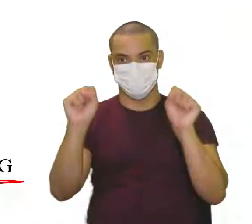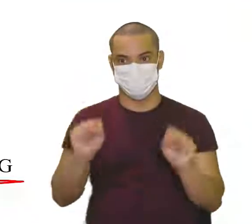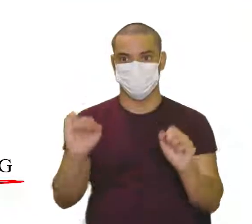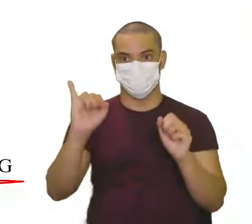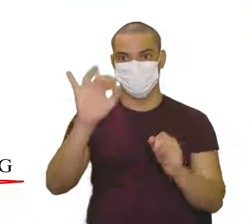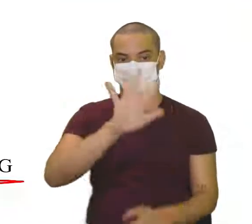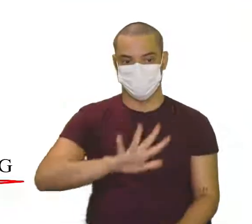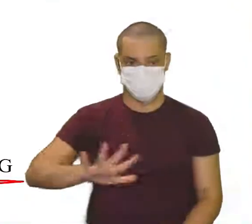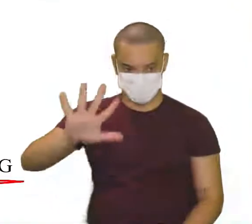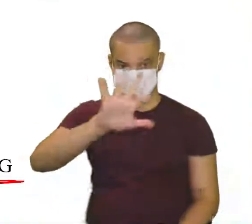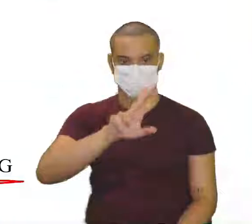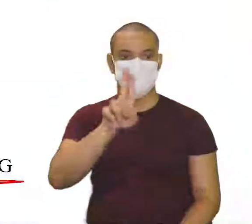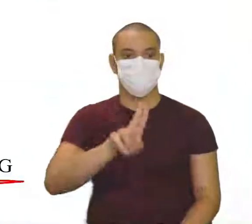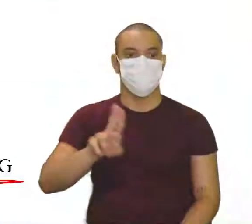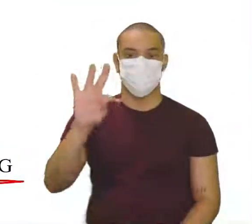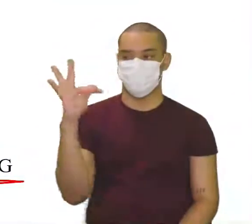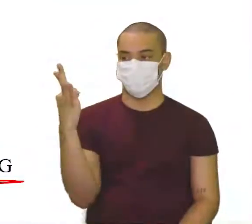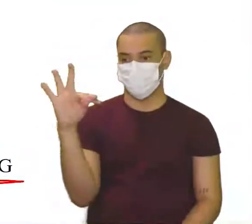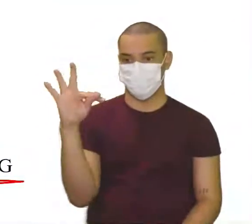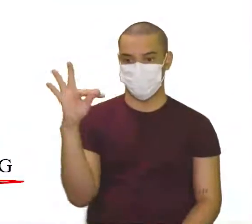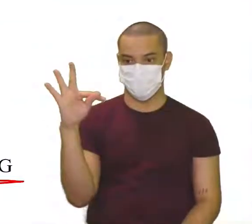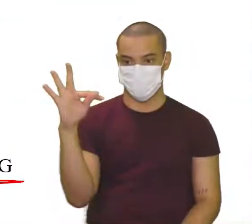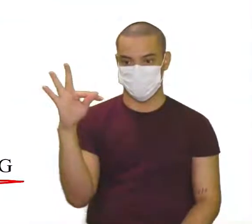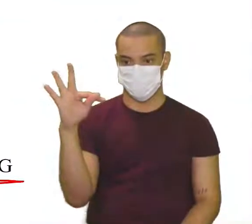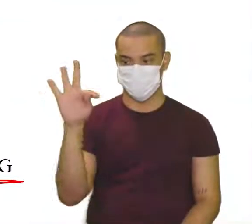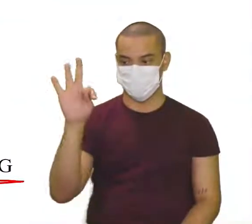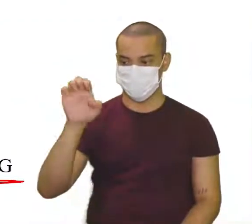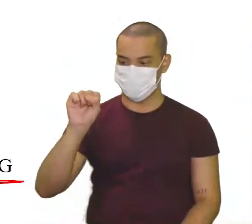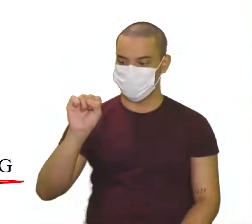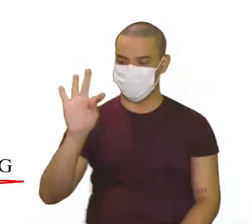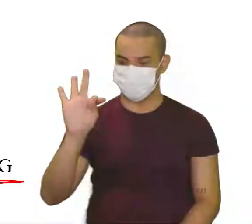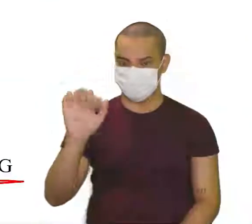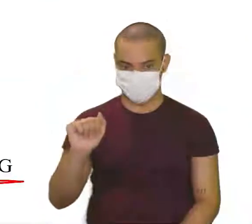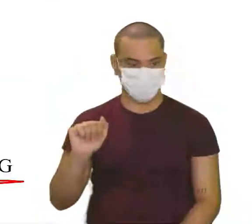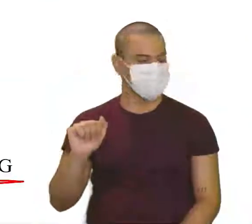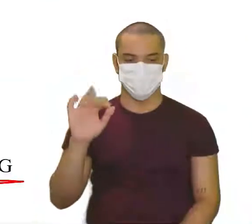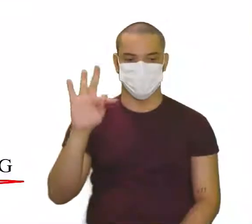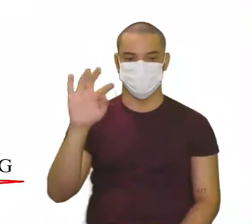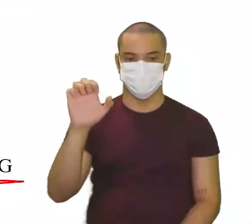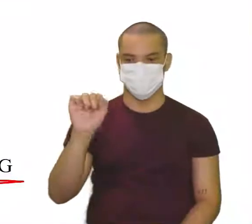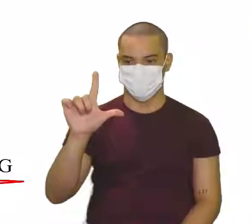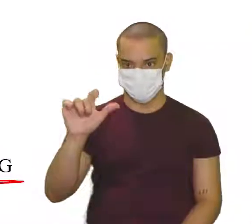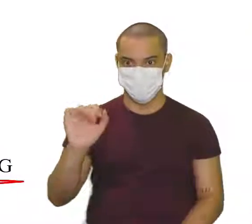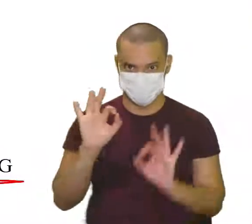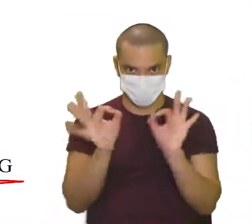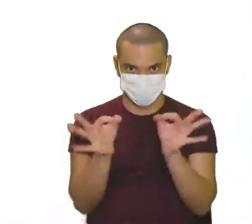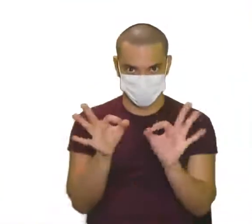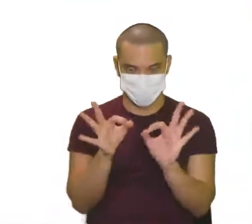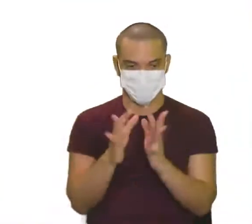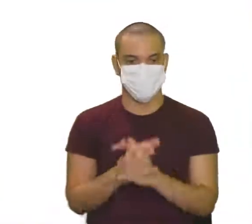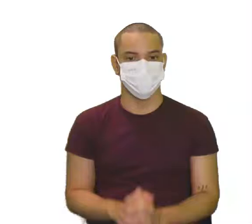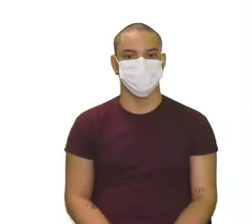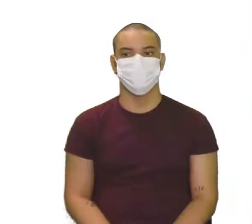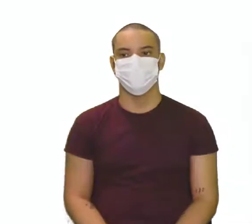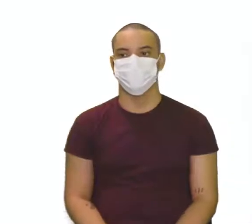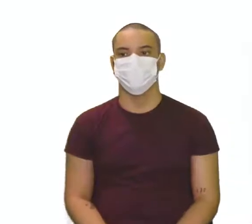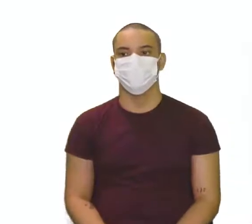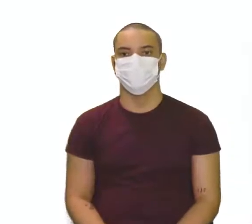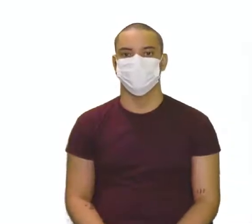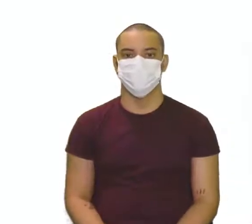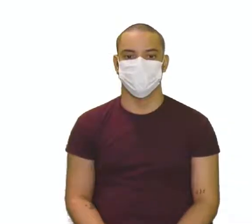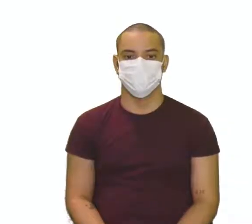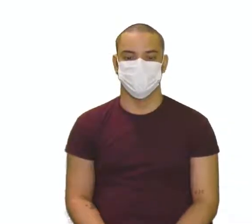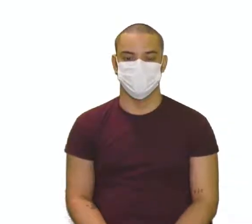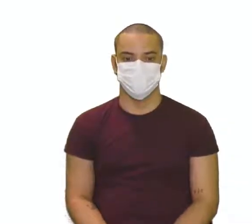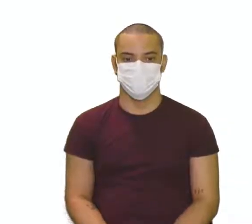nossos cálculos, que a unidade é o Tesla, ok? Entendido isso? Fechou? Galerinha, olha só, tá aqui o